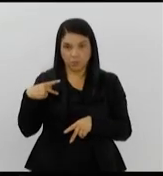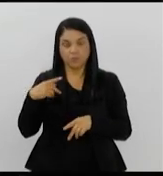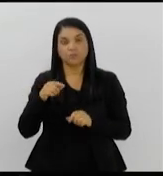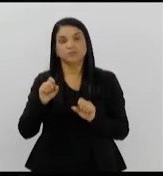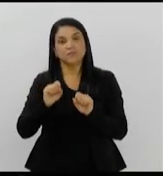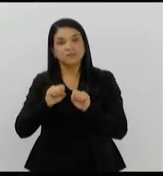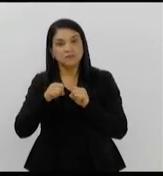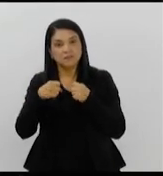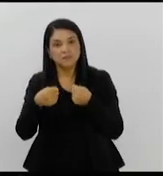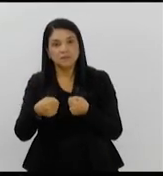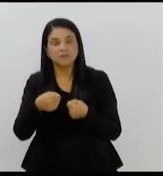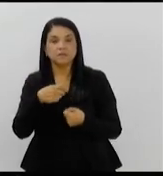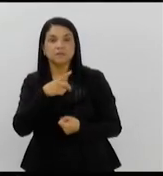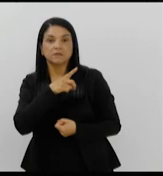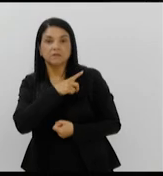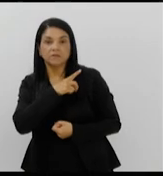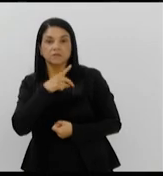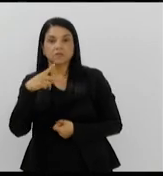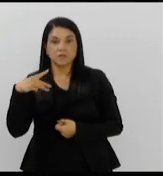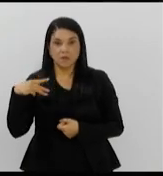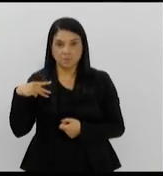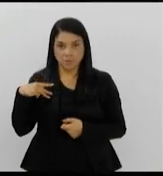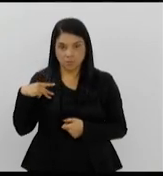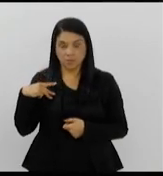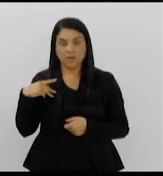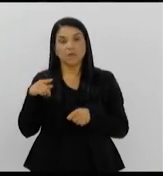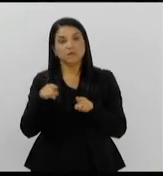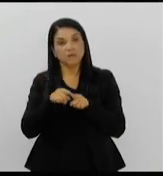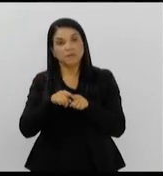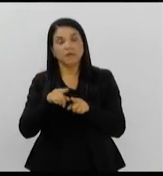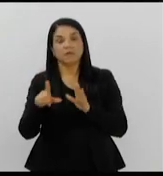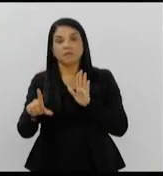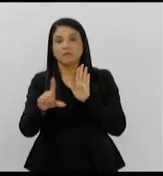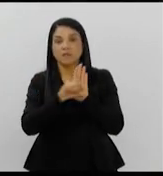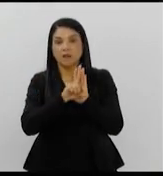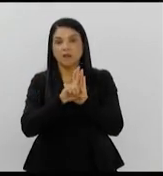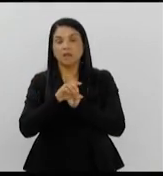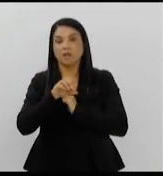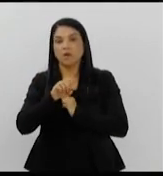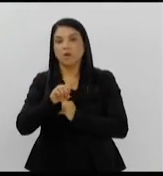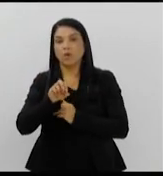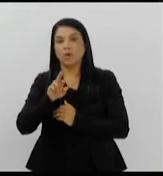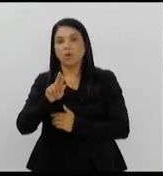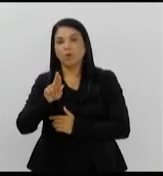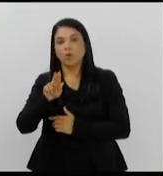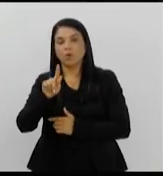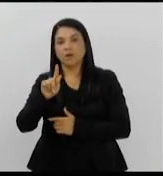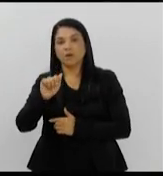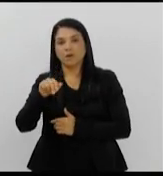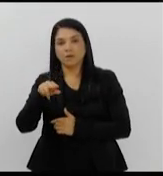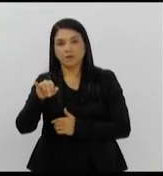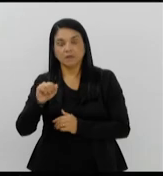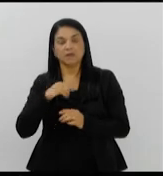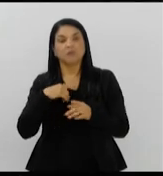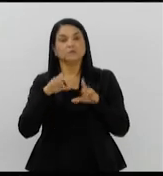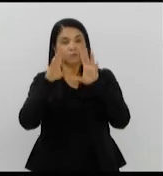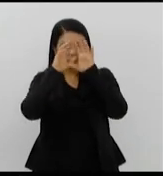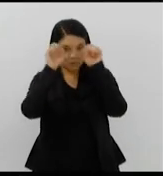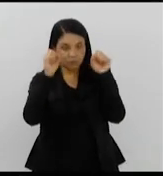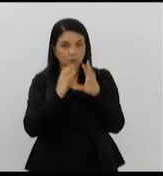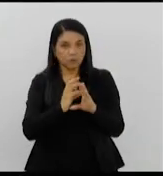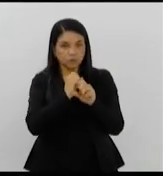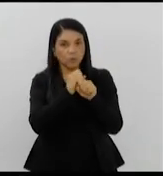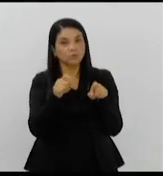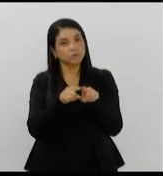e até mesmo quando se trata da lei orgânica do Tribunal de Contas, também iniciativa do Tribunal